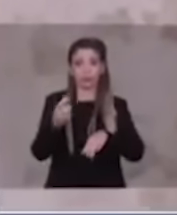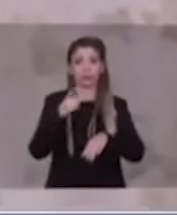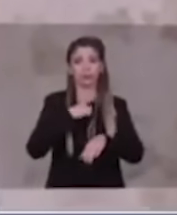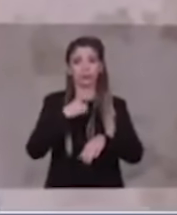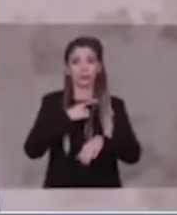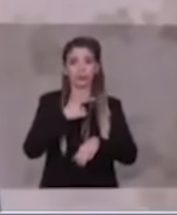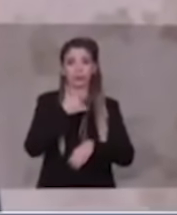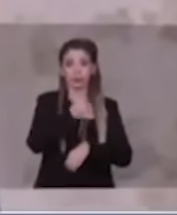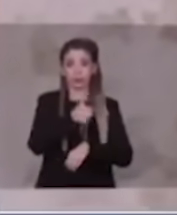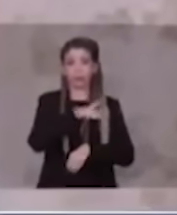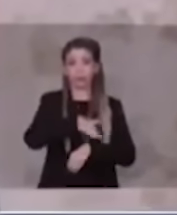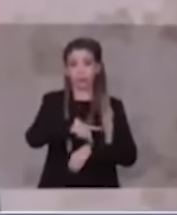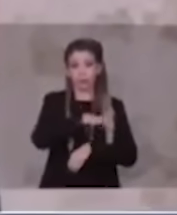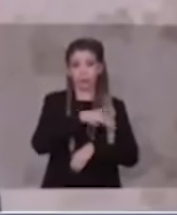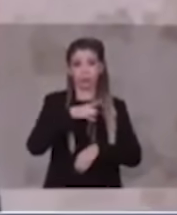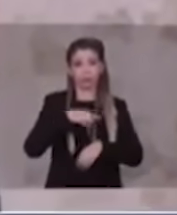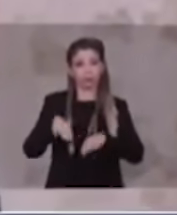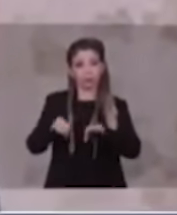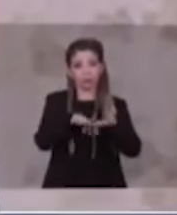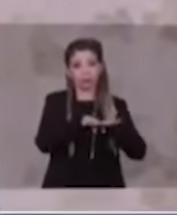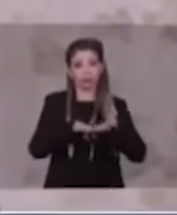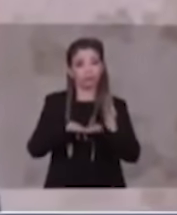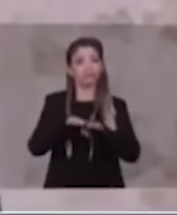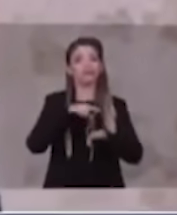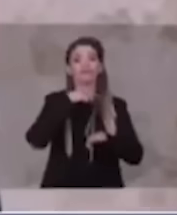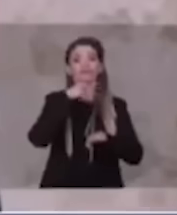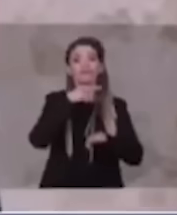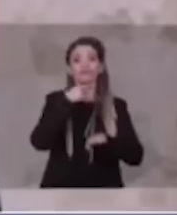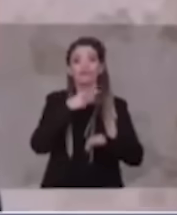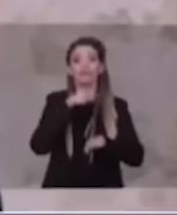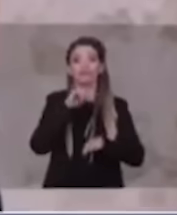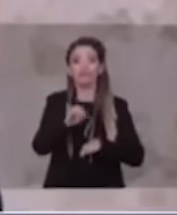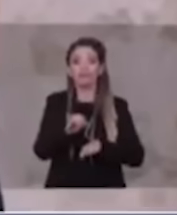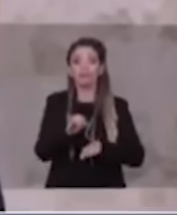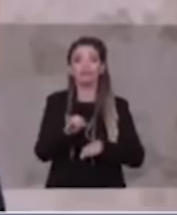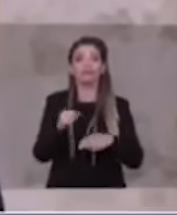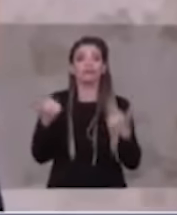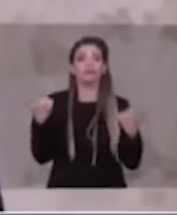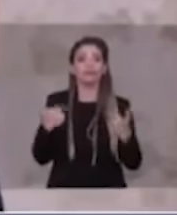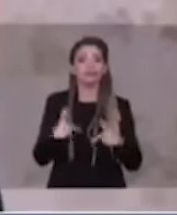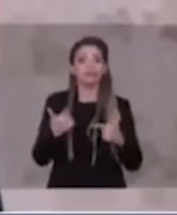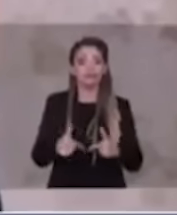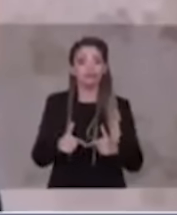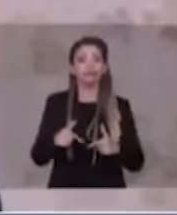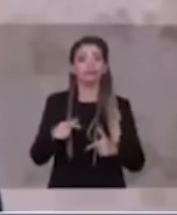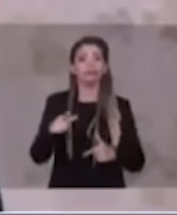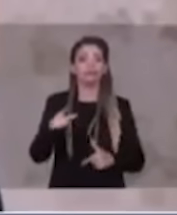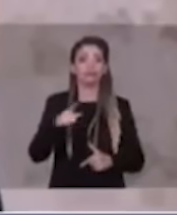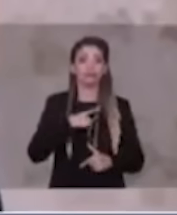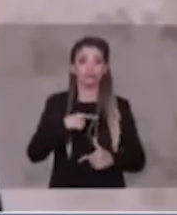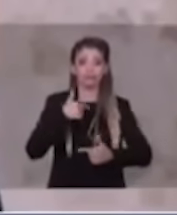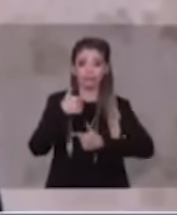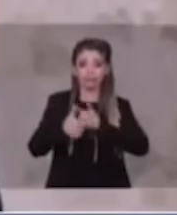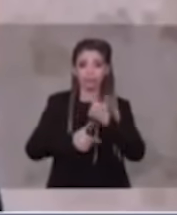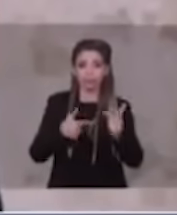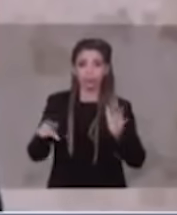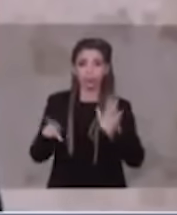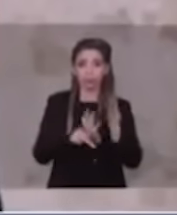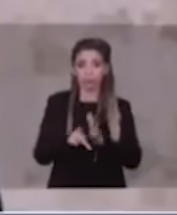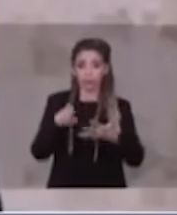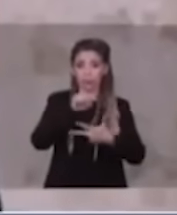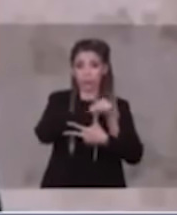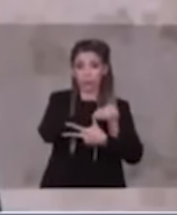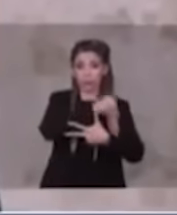assoprador ambiente democrático não seria viável sem a firme e incansável atuação dos